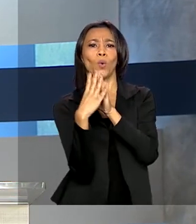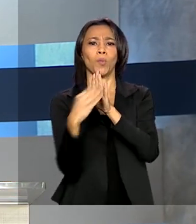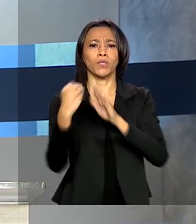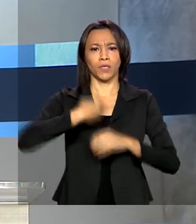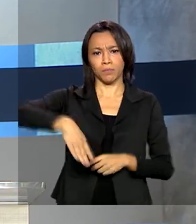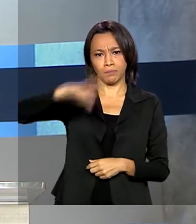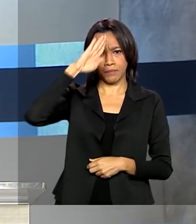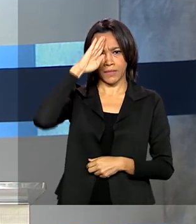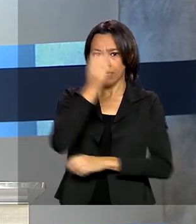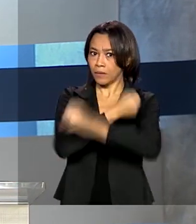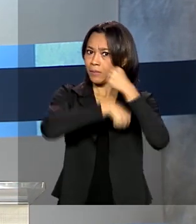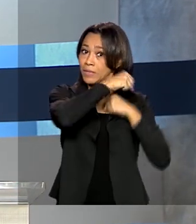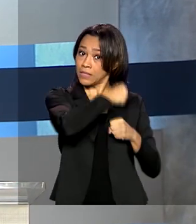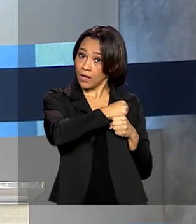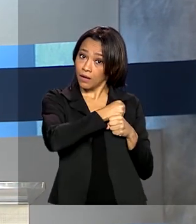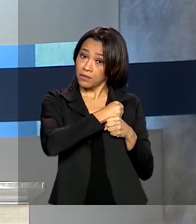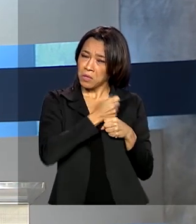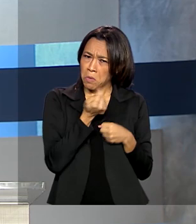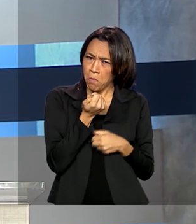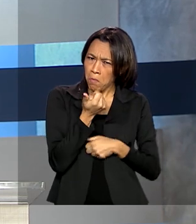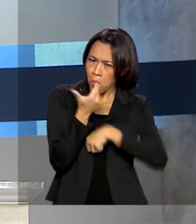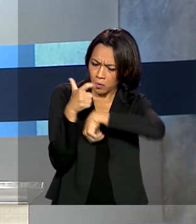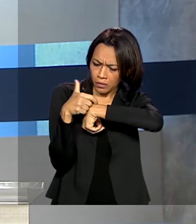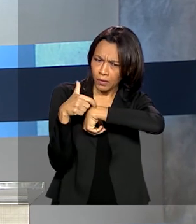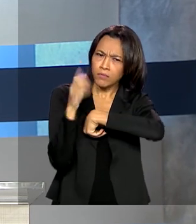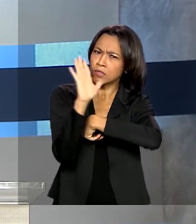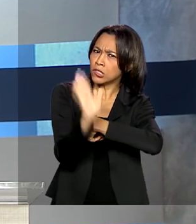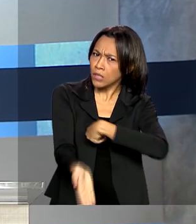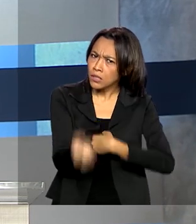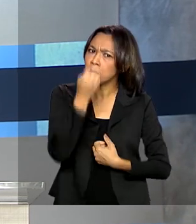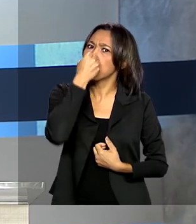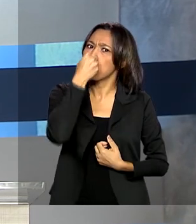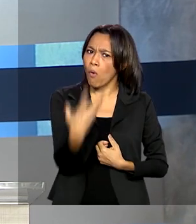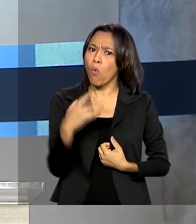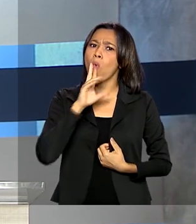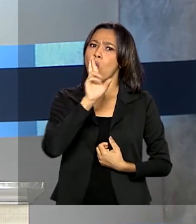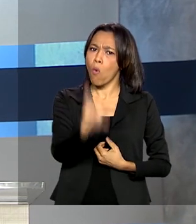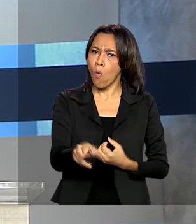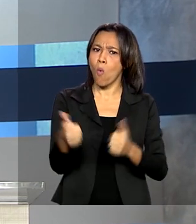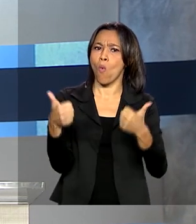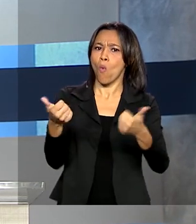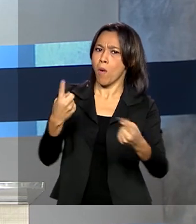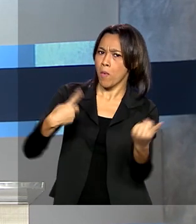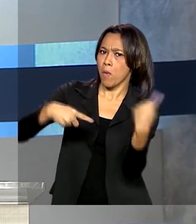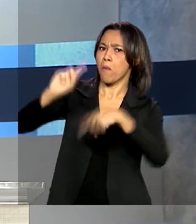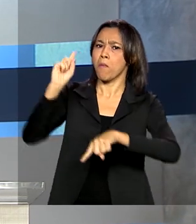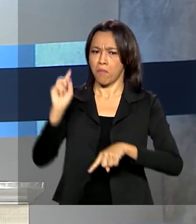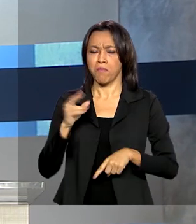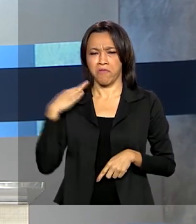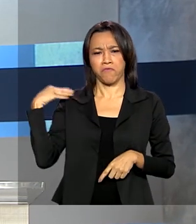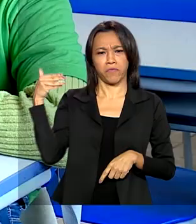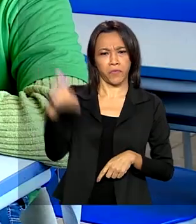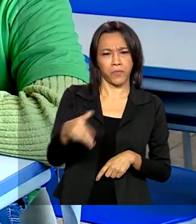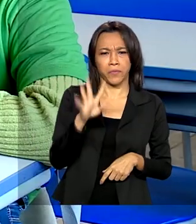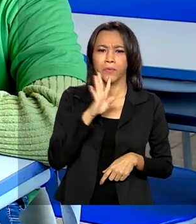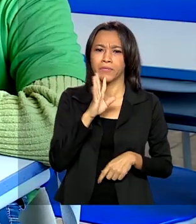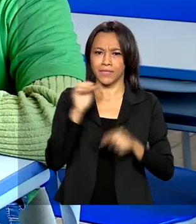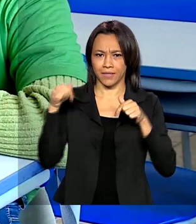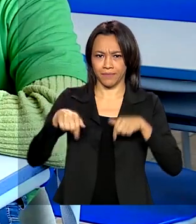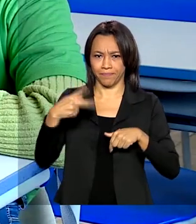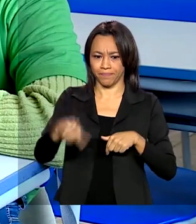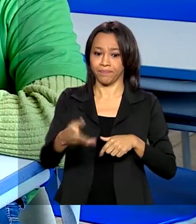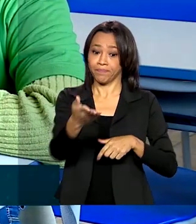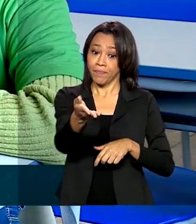ano passado. E mesmo em pouco tempo, a escola já tem bons resultados. A nossa equipe foi conhecer.